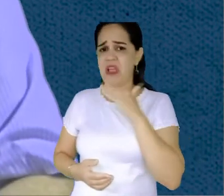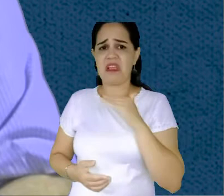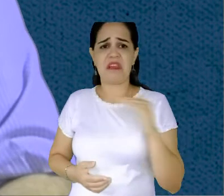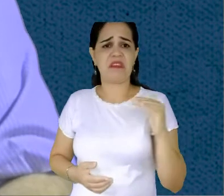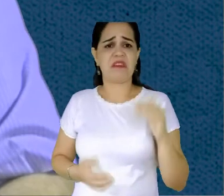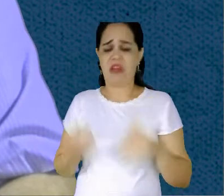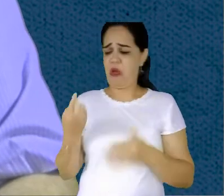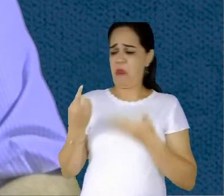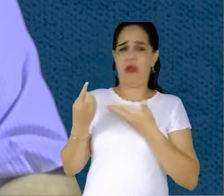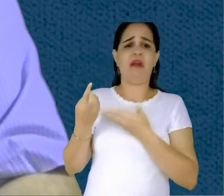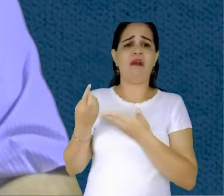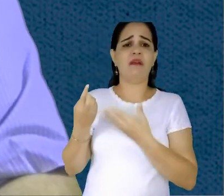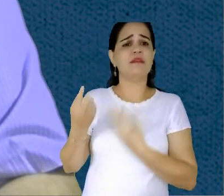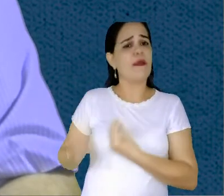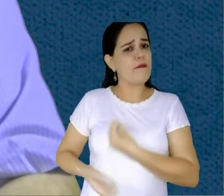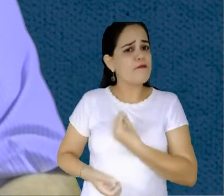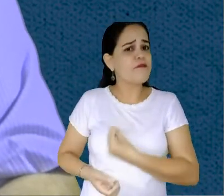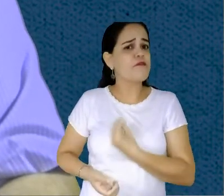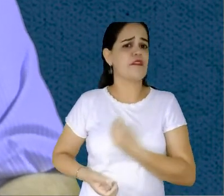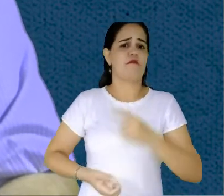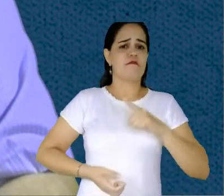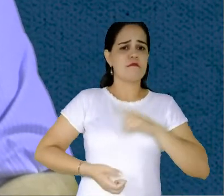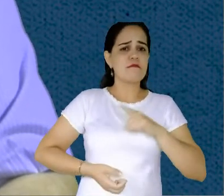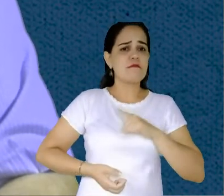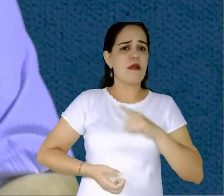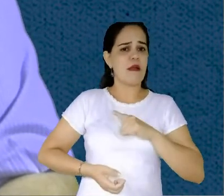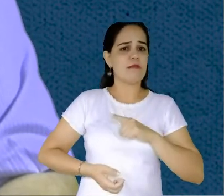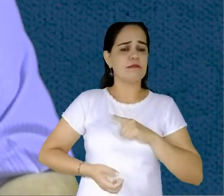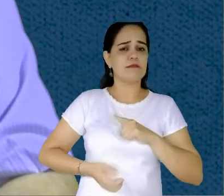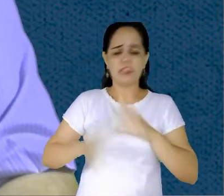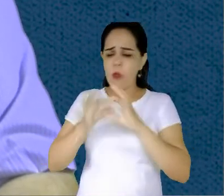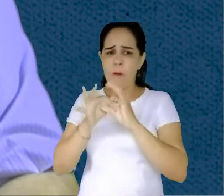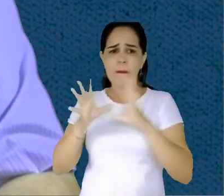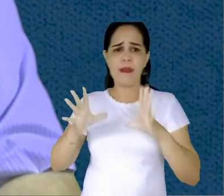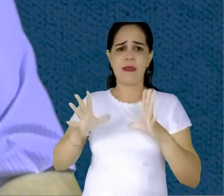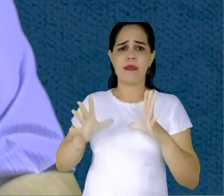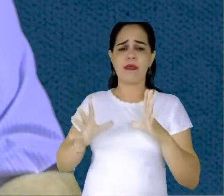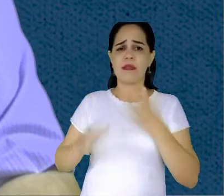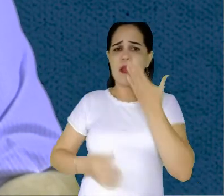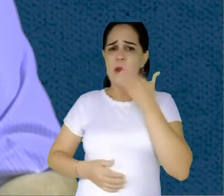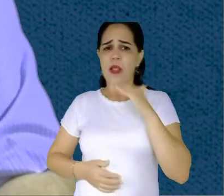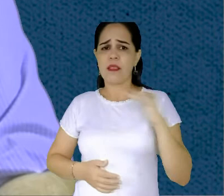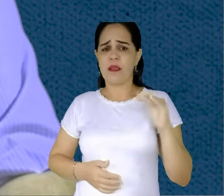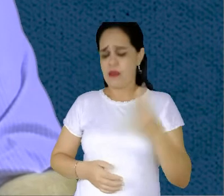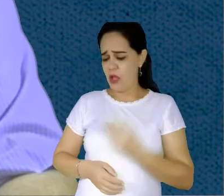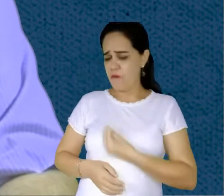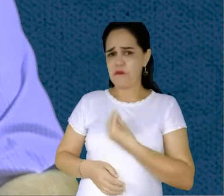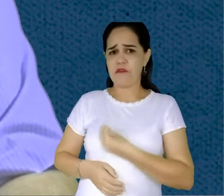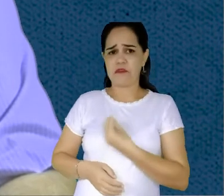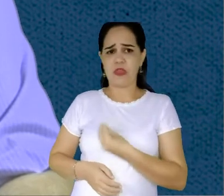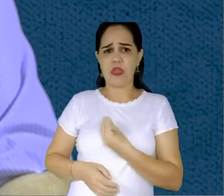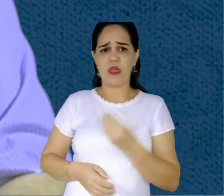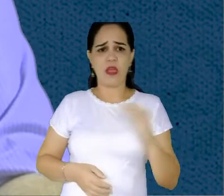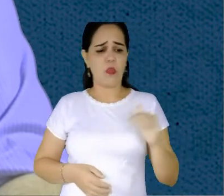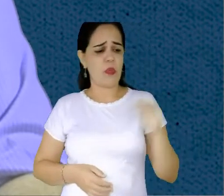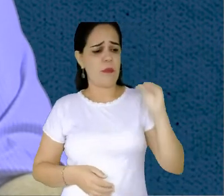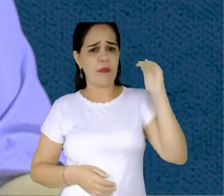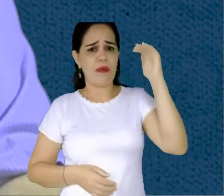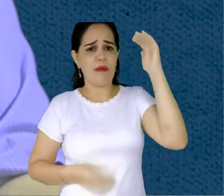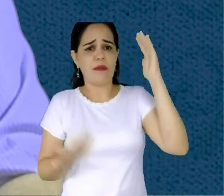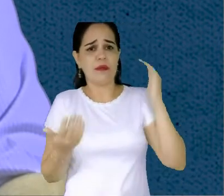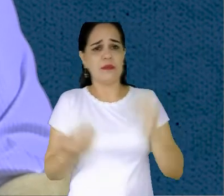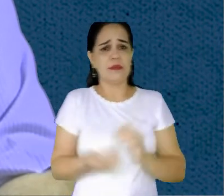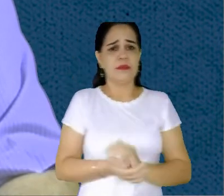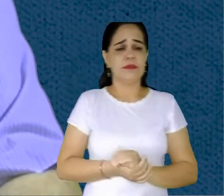mas tem vida. Deixa a criança, deixa esse feto viver e você vai ver como ela nasce.